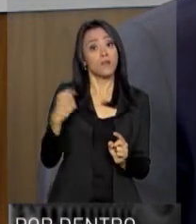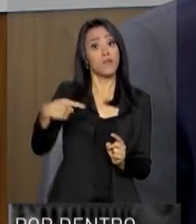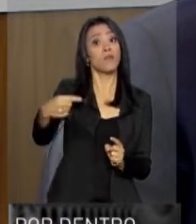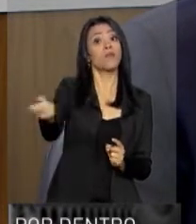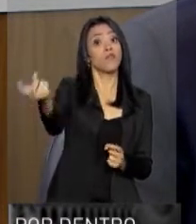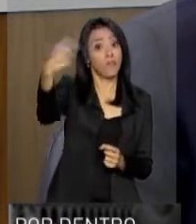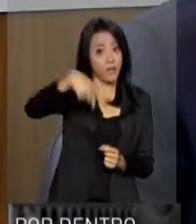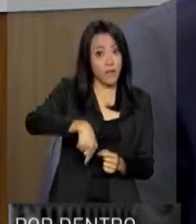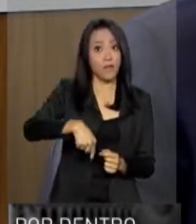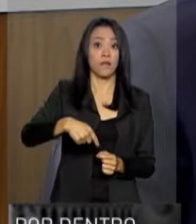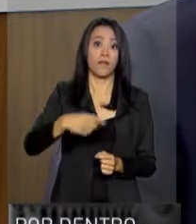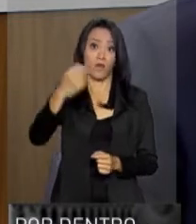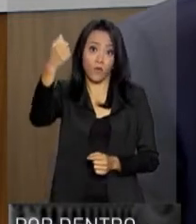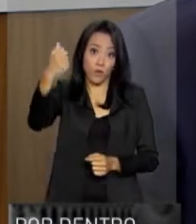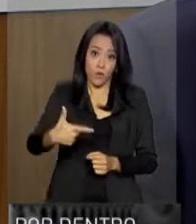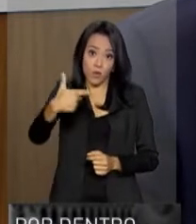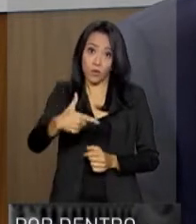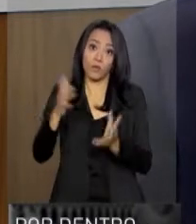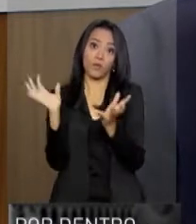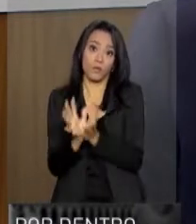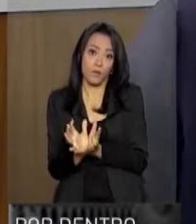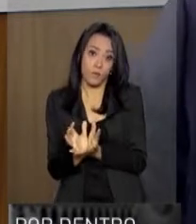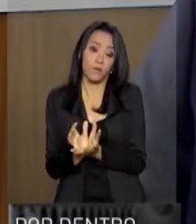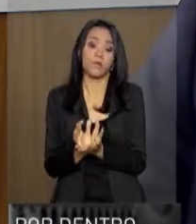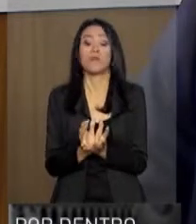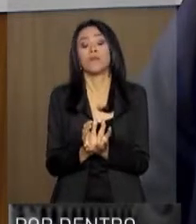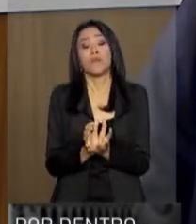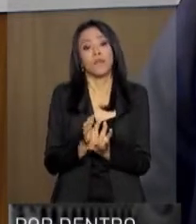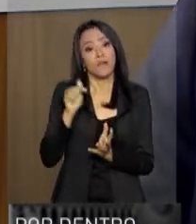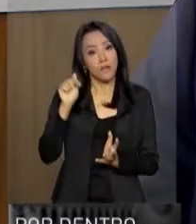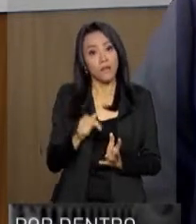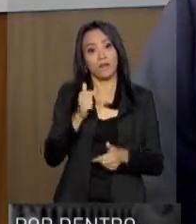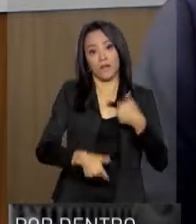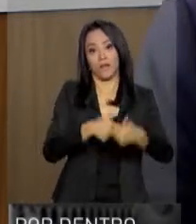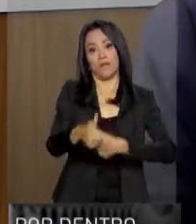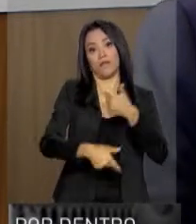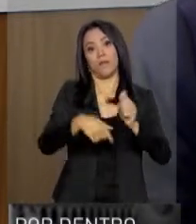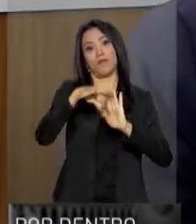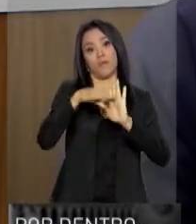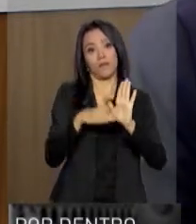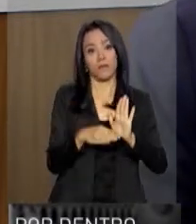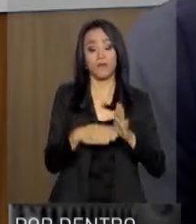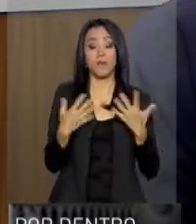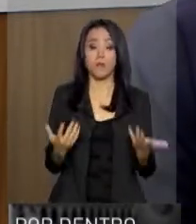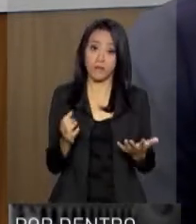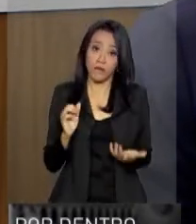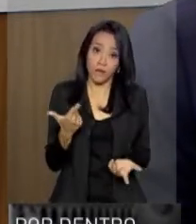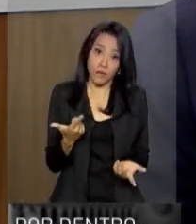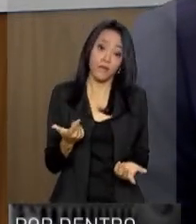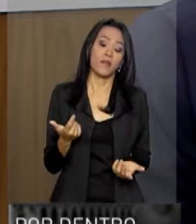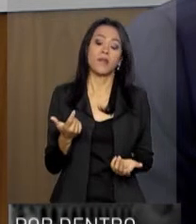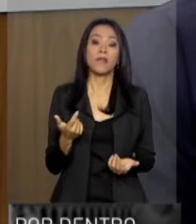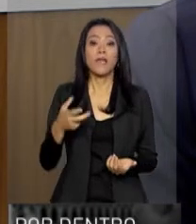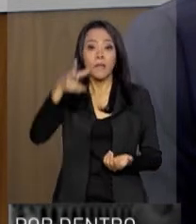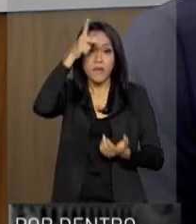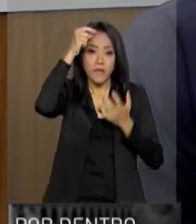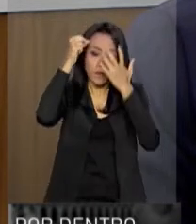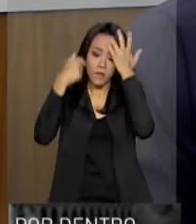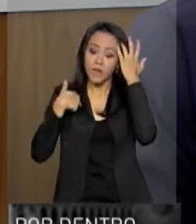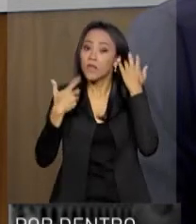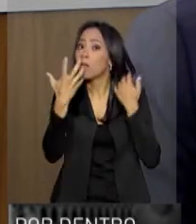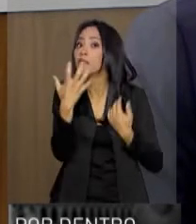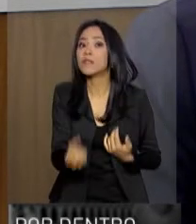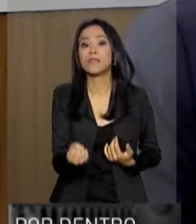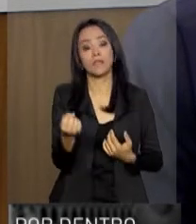segundo lote é da dessa operação desse programa é evidente que a prefeitura que não fizer a